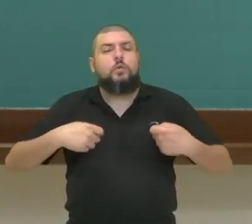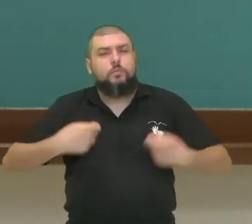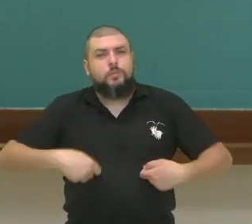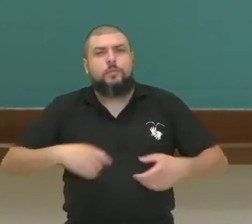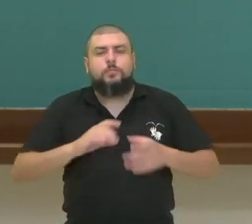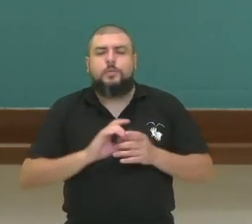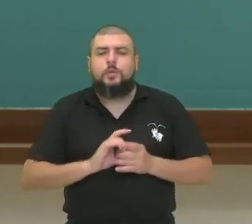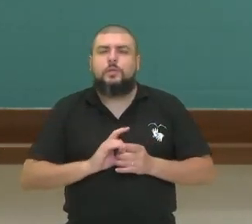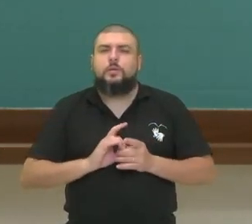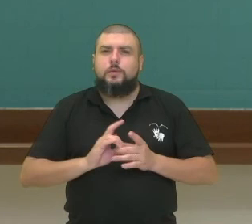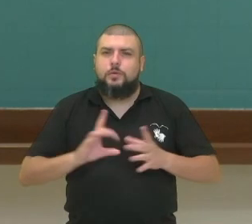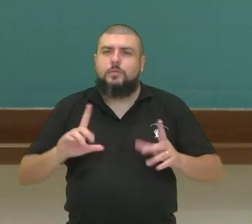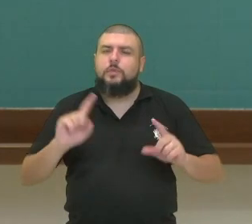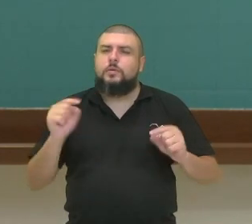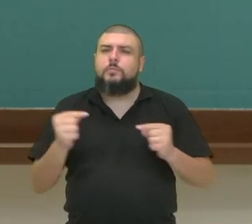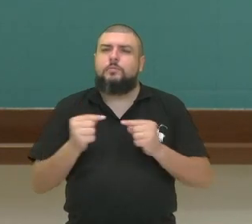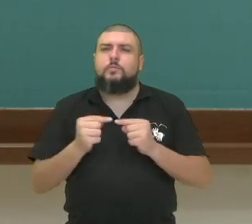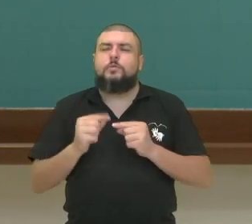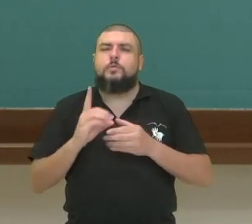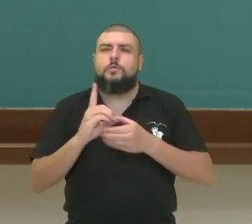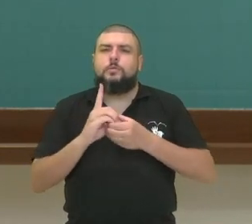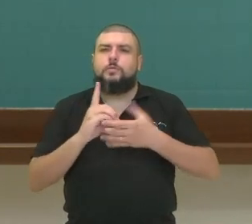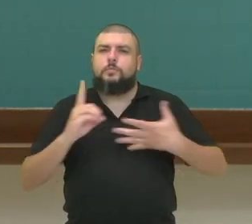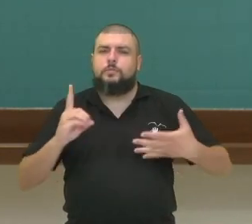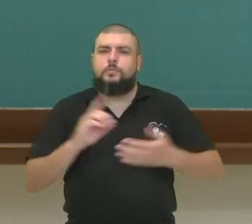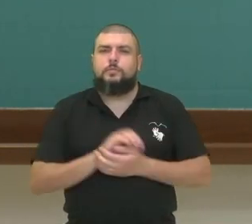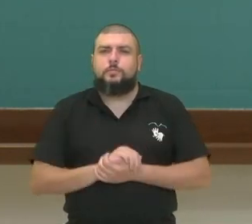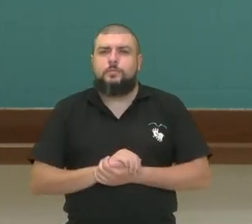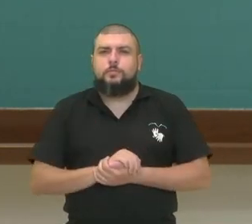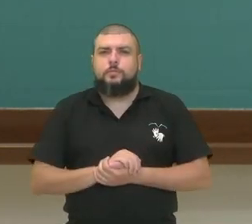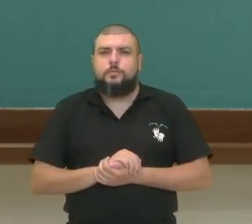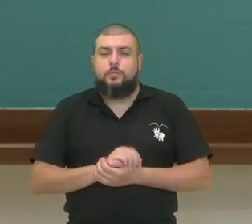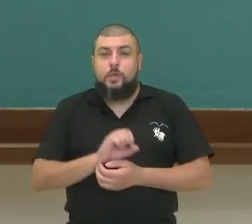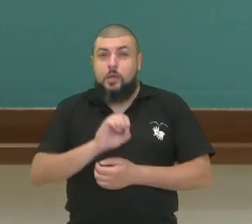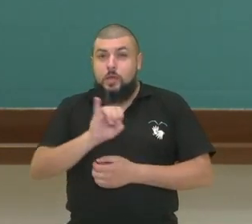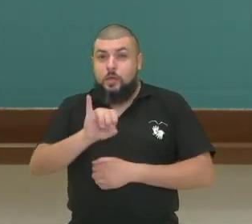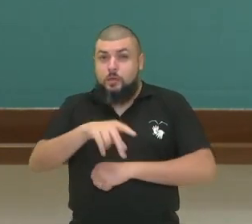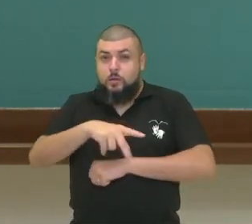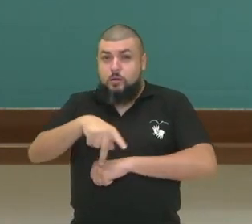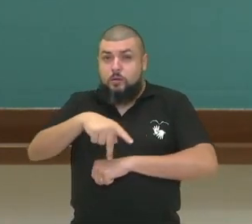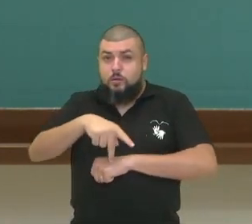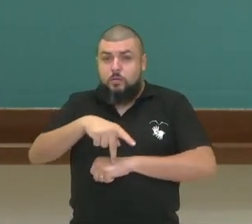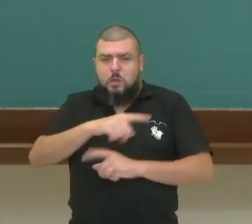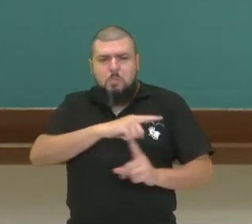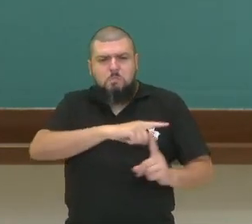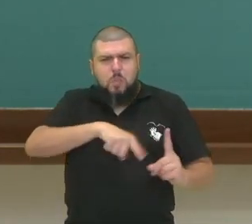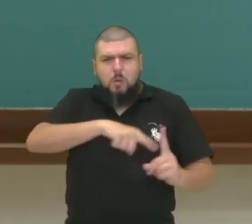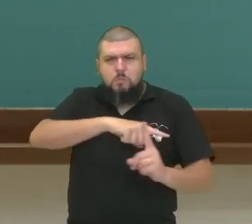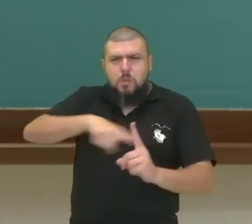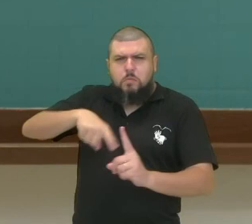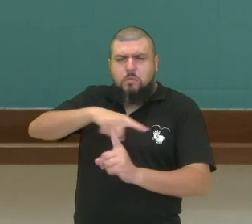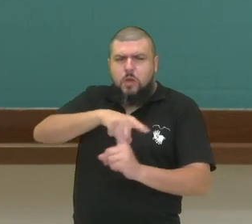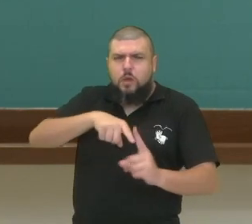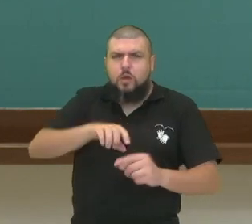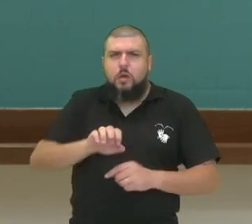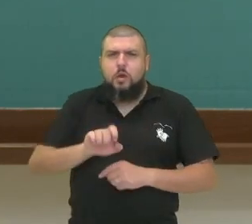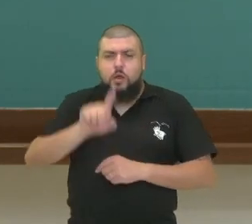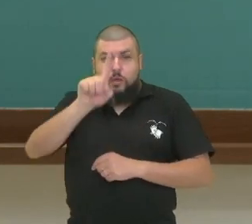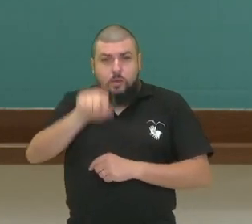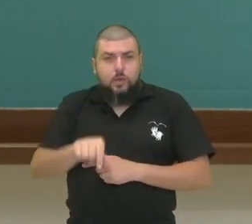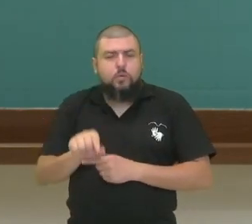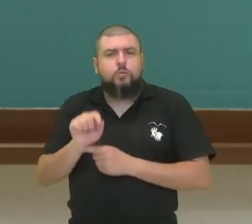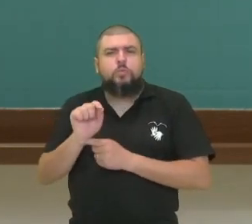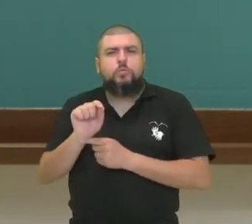para a democracia. Qualquer país que não tenha liberdade, que censure de uma forma ou outra isso aí, é um país que com